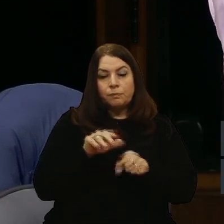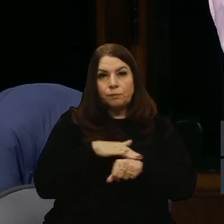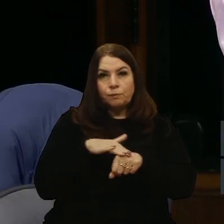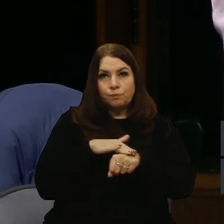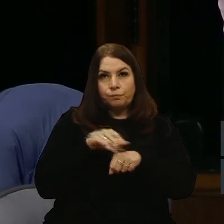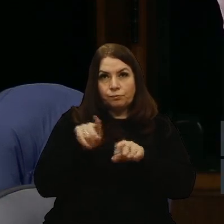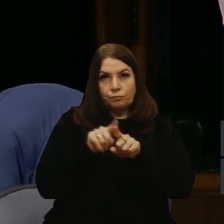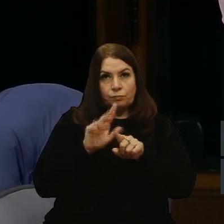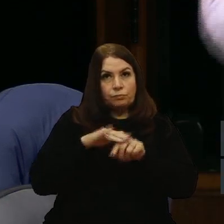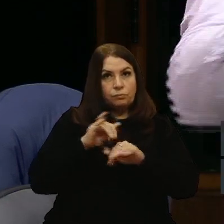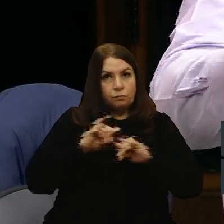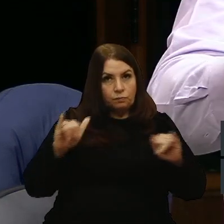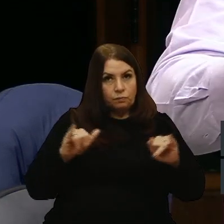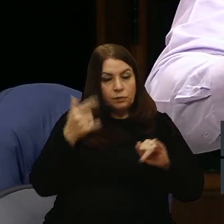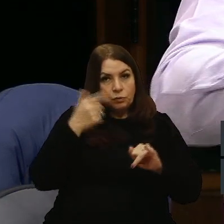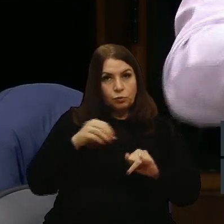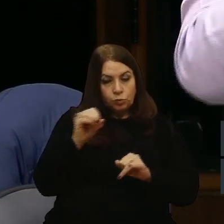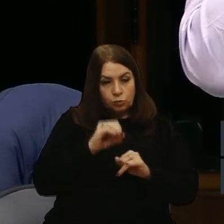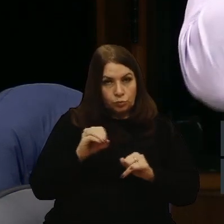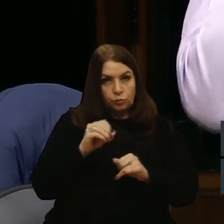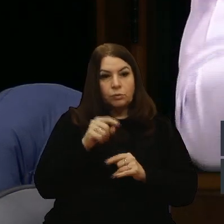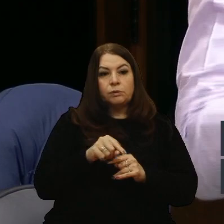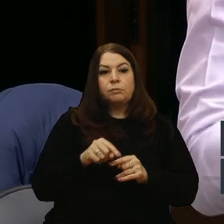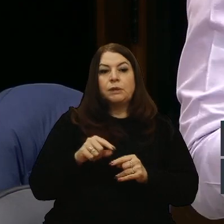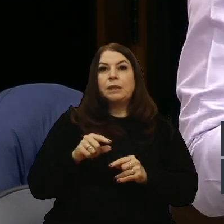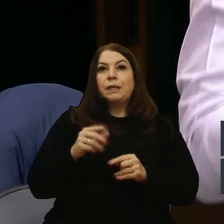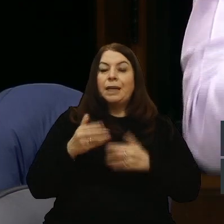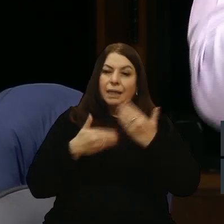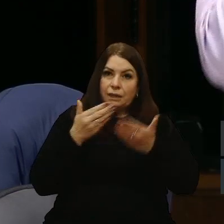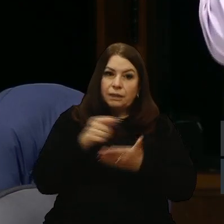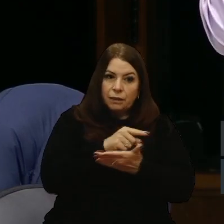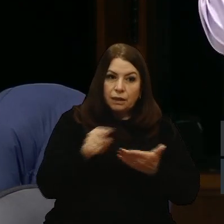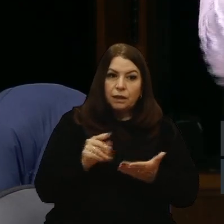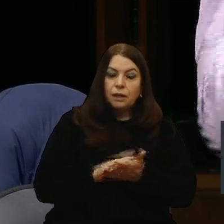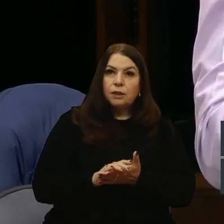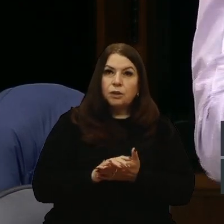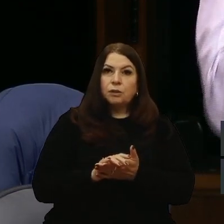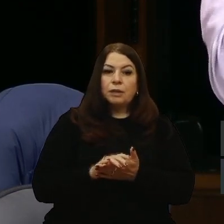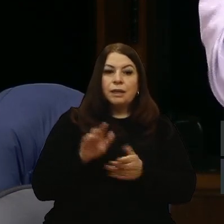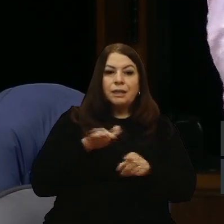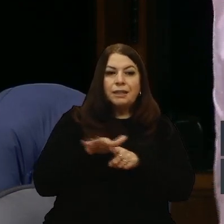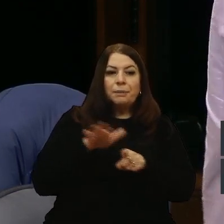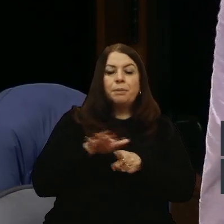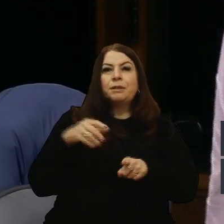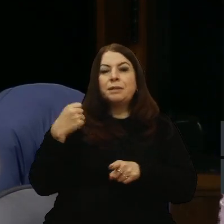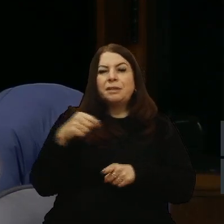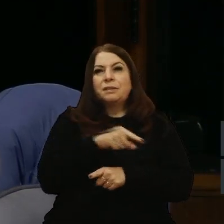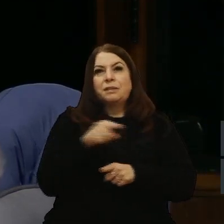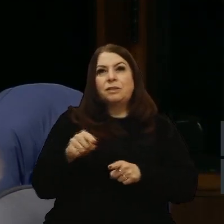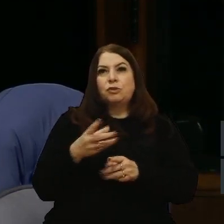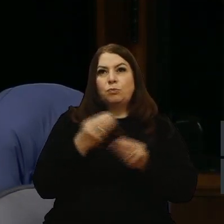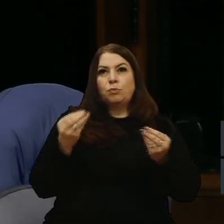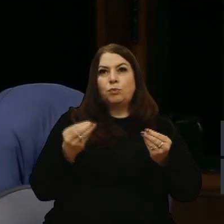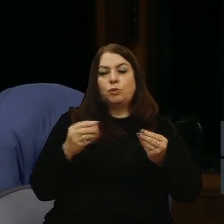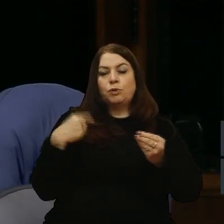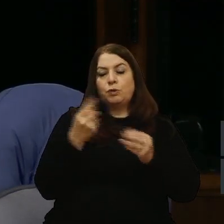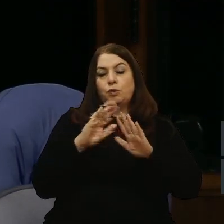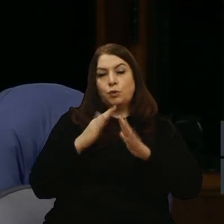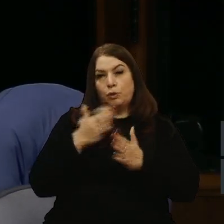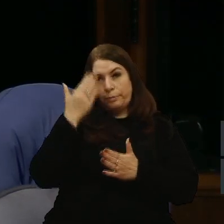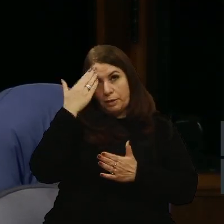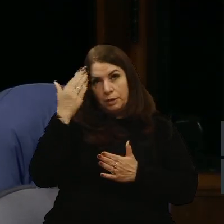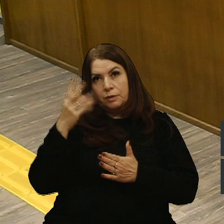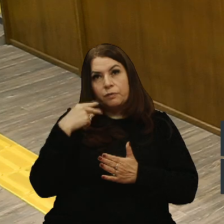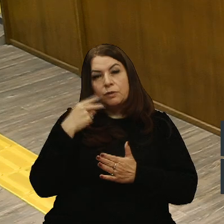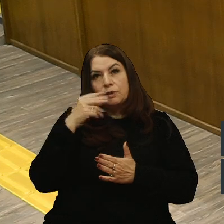senhor para trazer mais informações. Acho ótimo isso, atenderá a demanda e a necessidade de muitas das nossas escolas. Obrigado,